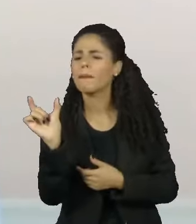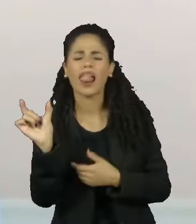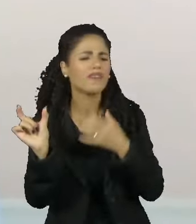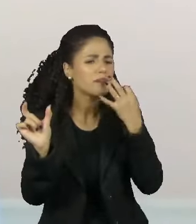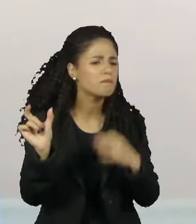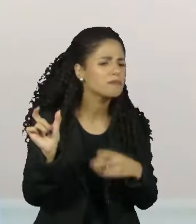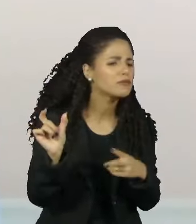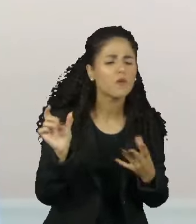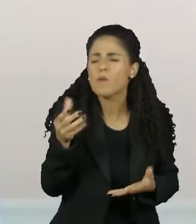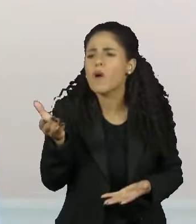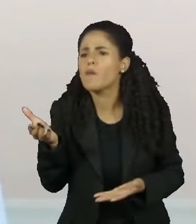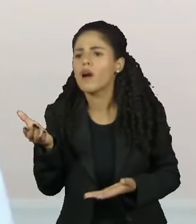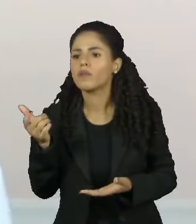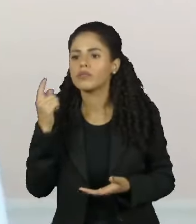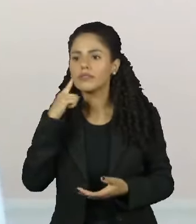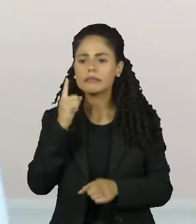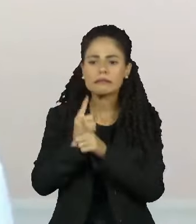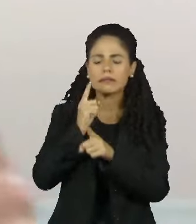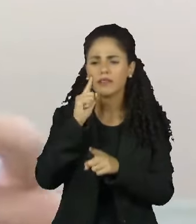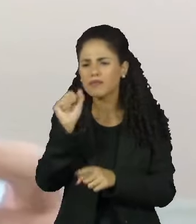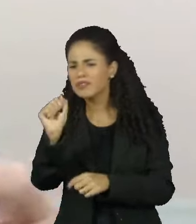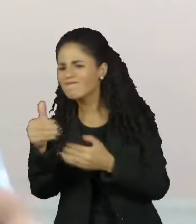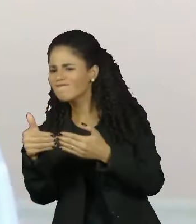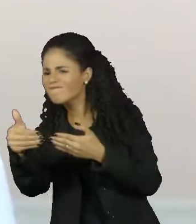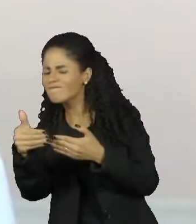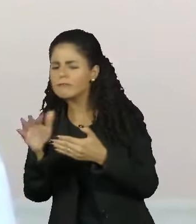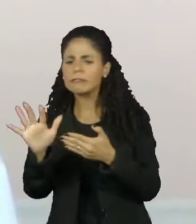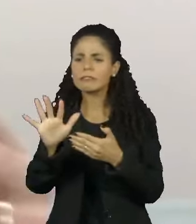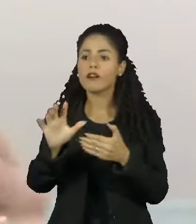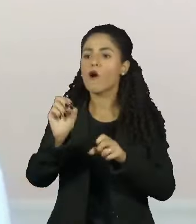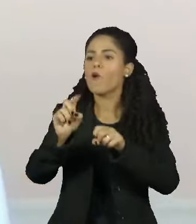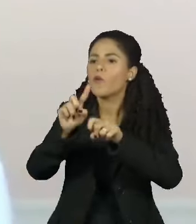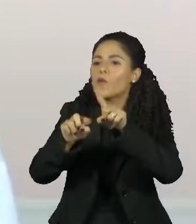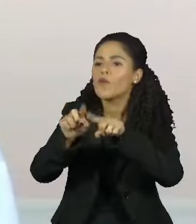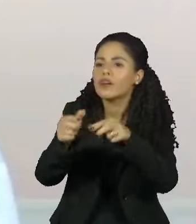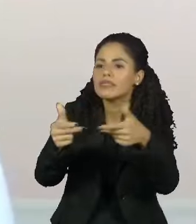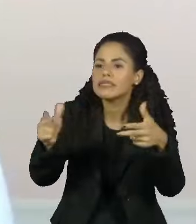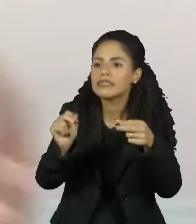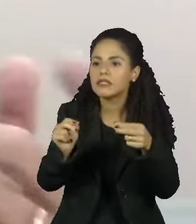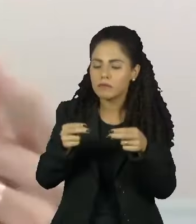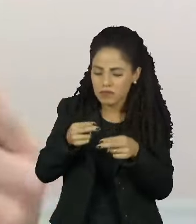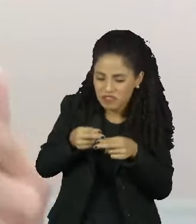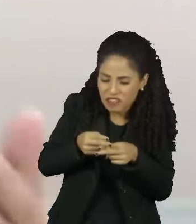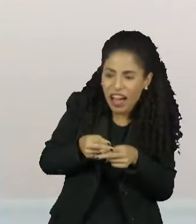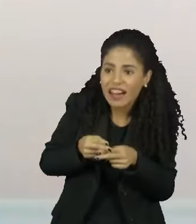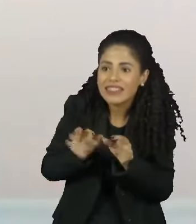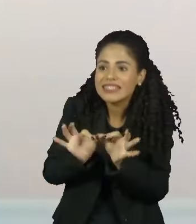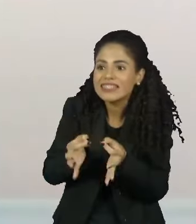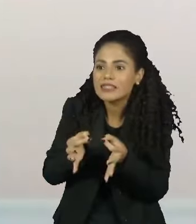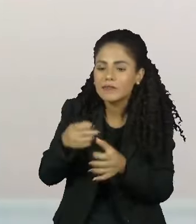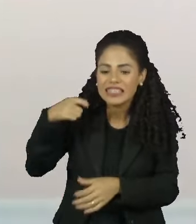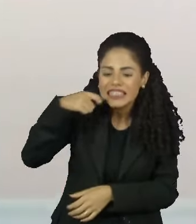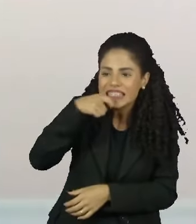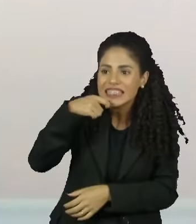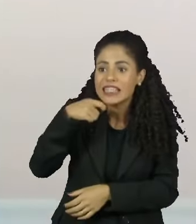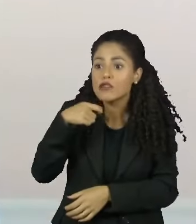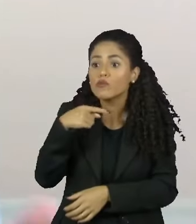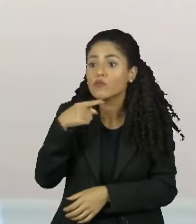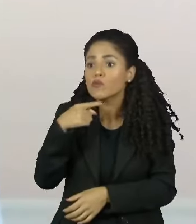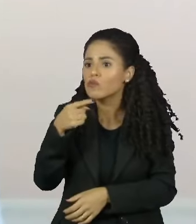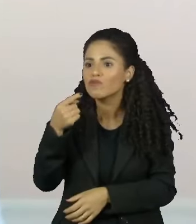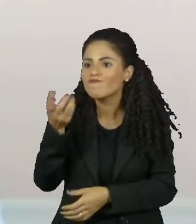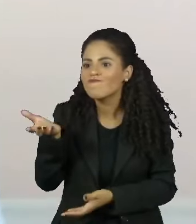interpretar, identificar o que é, ou ele não consegue manusear objetos, utilizar uma faca, escovar os dentes, fazer a barba